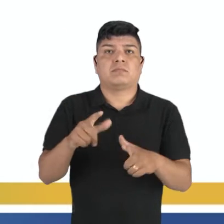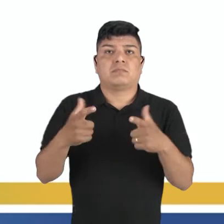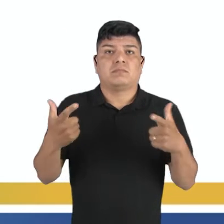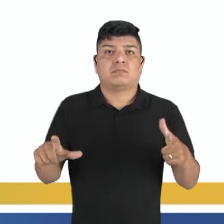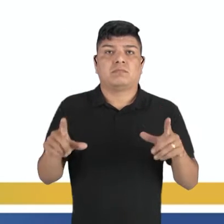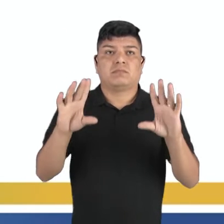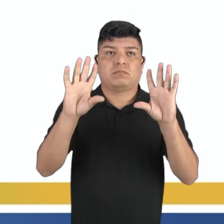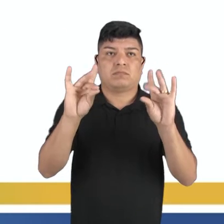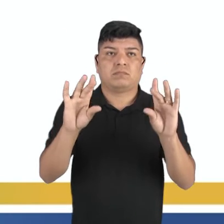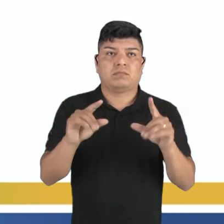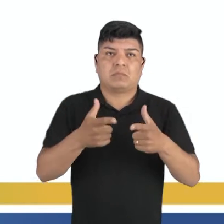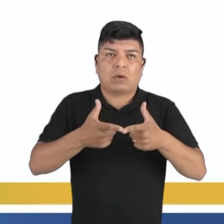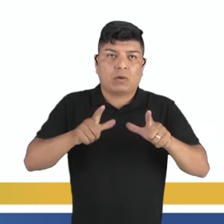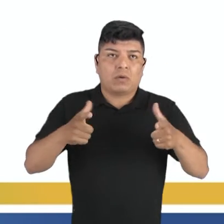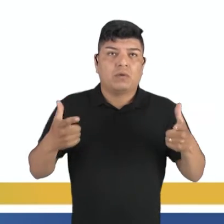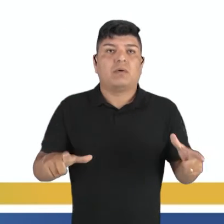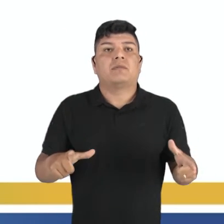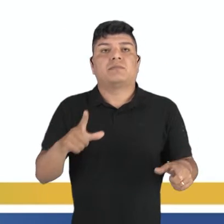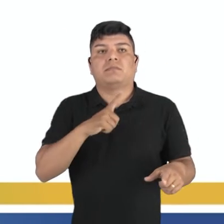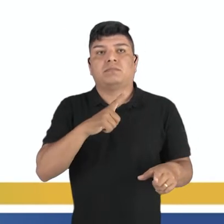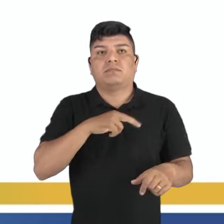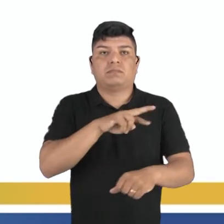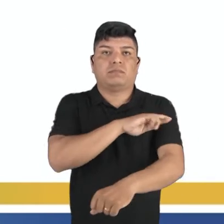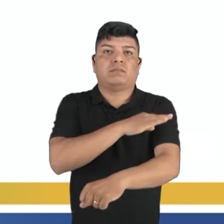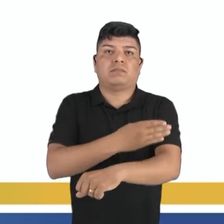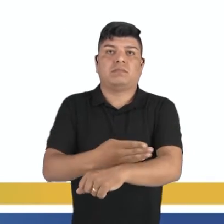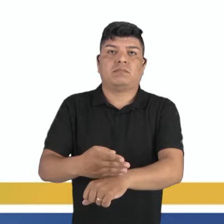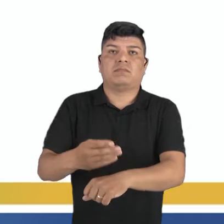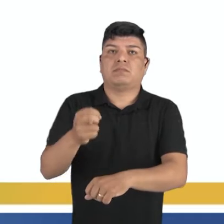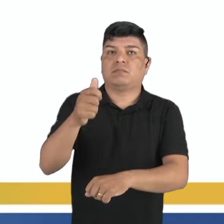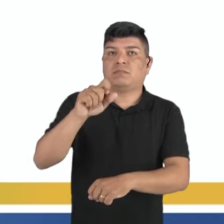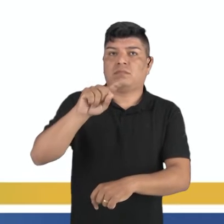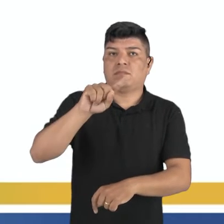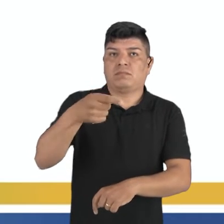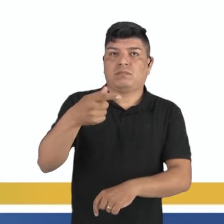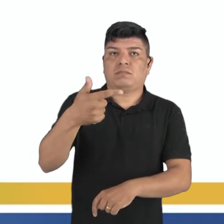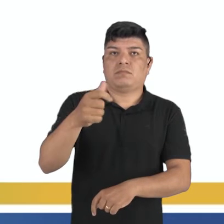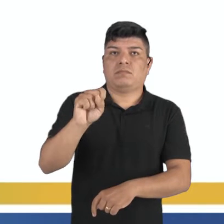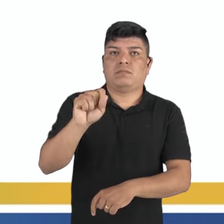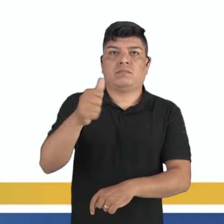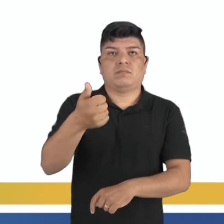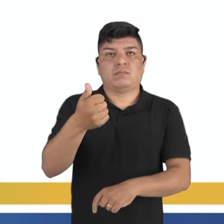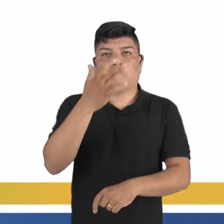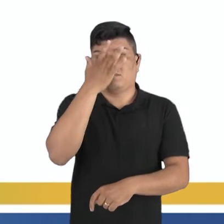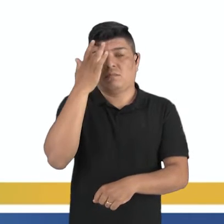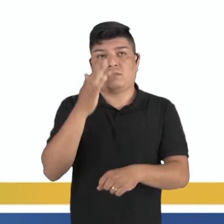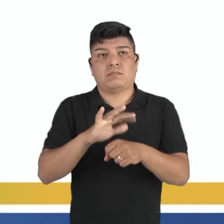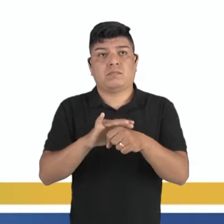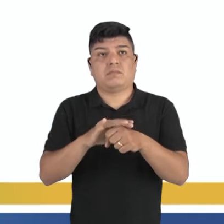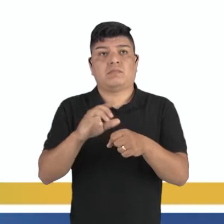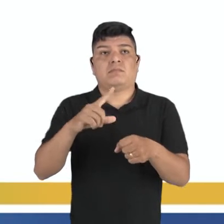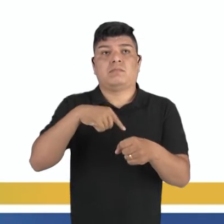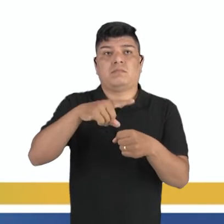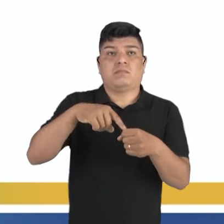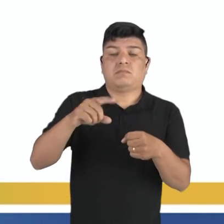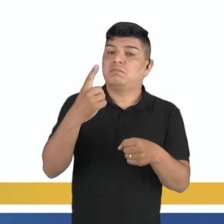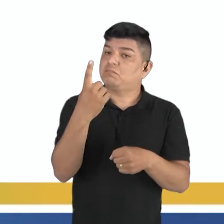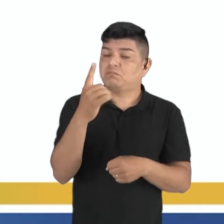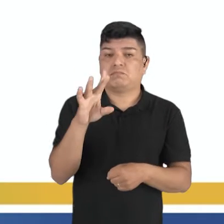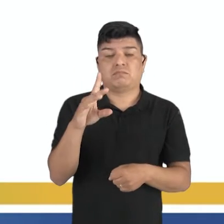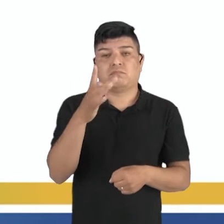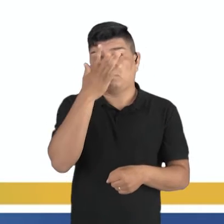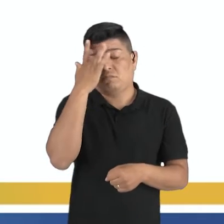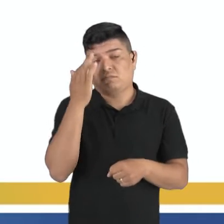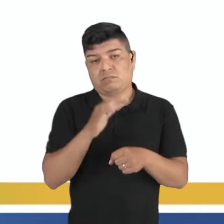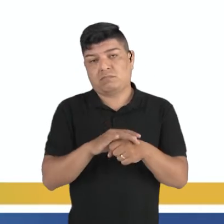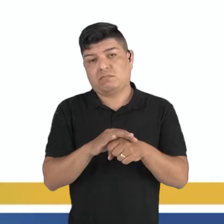desses dados é muito grande, né? Enquanto nós temos Rio Branco com 1.281 casos, nós temos municípios com apenas um caso